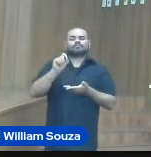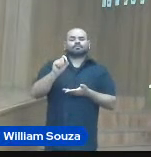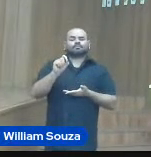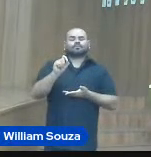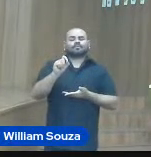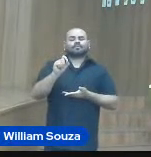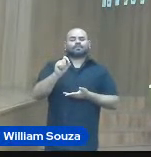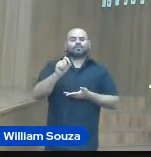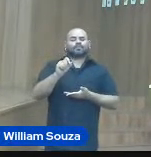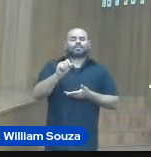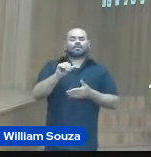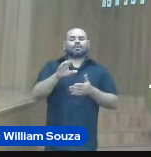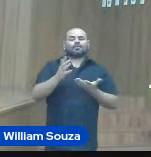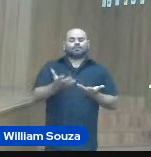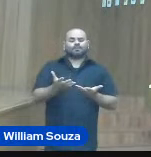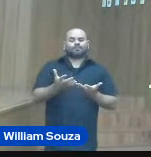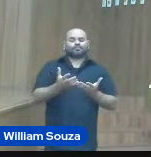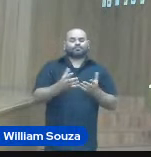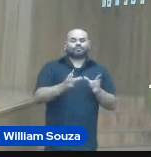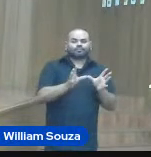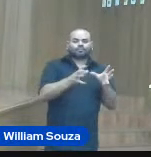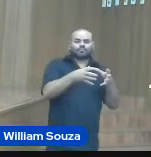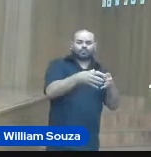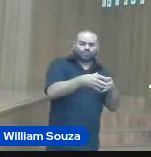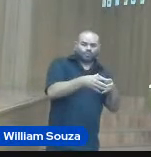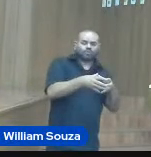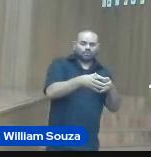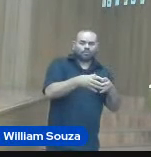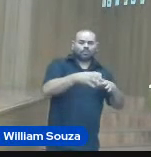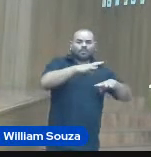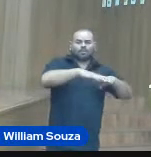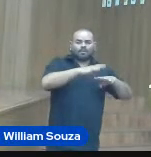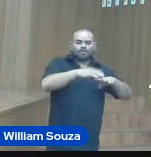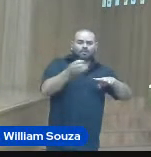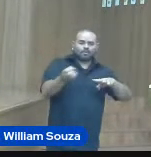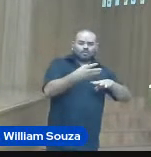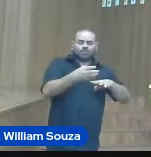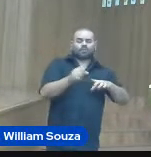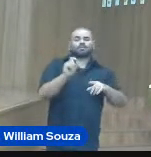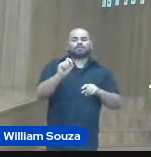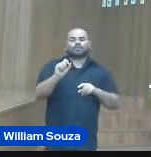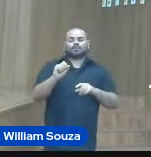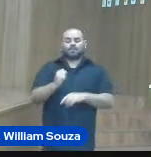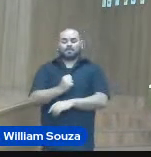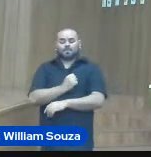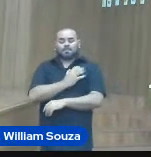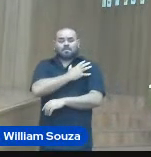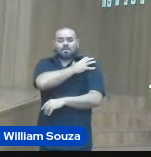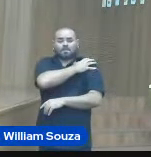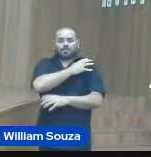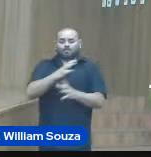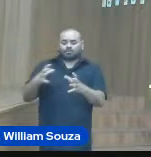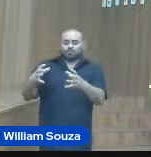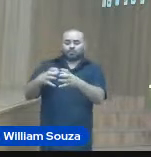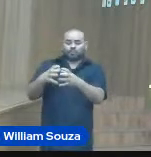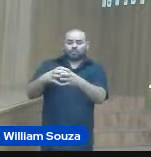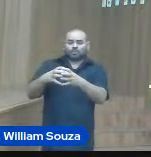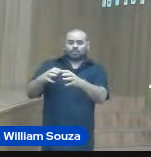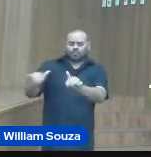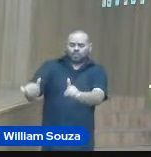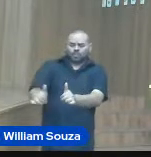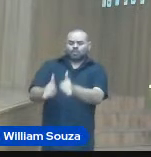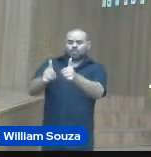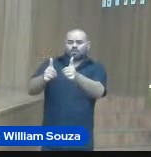o movimento da matemática moderna e o empoderamento das instituições militares, os institutos